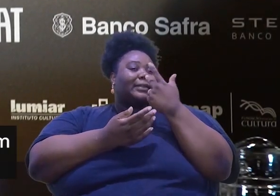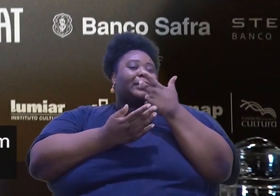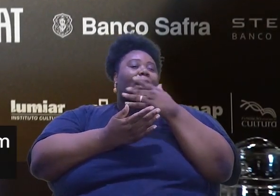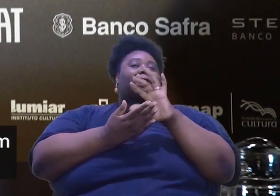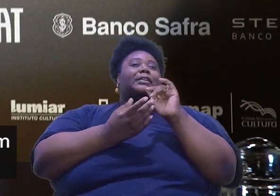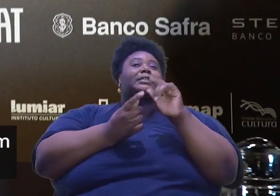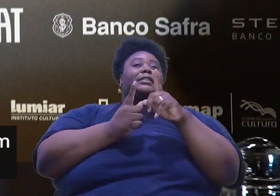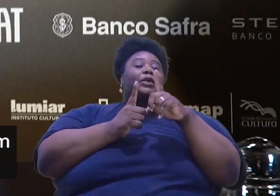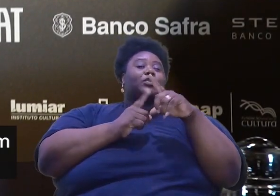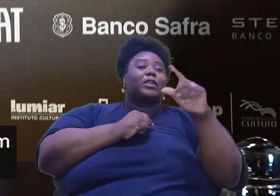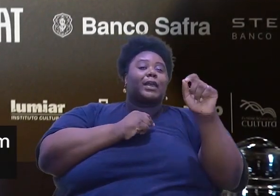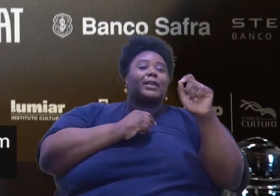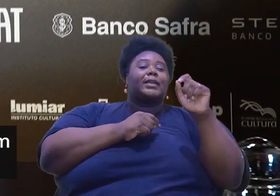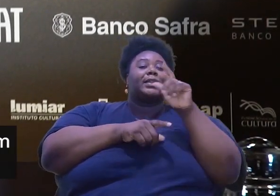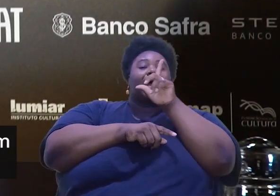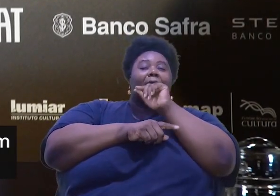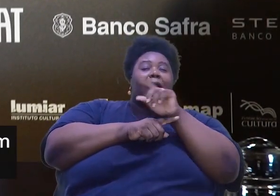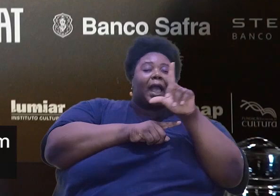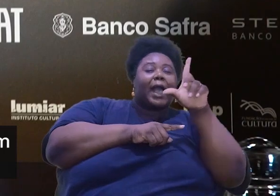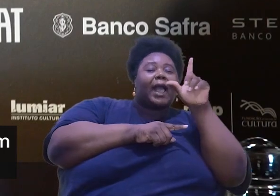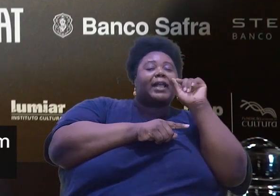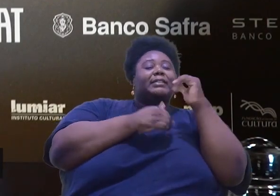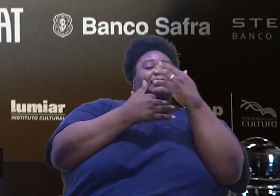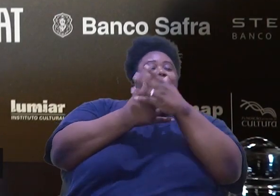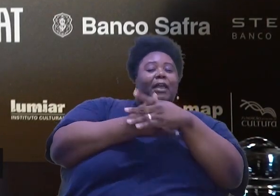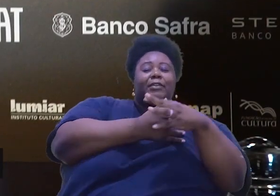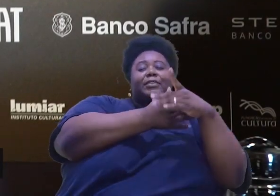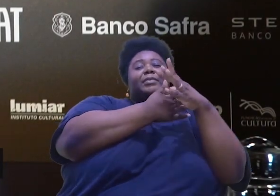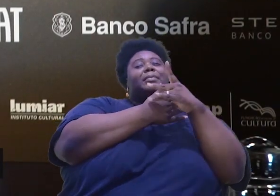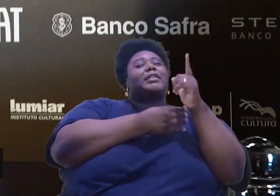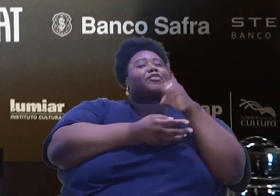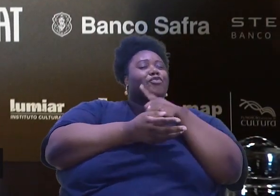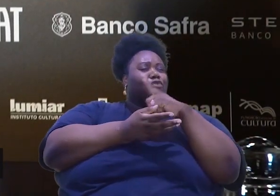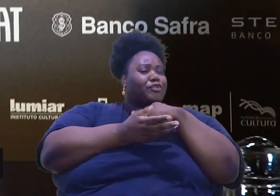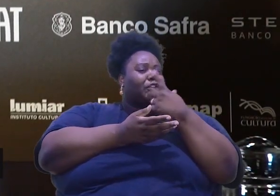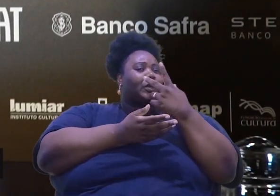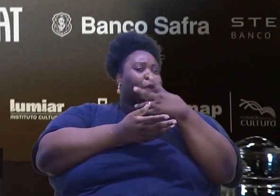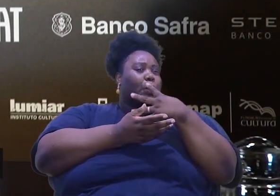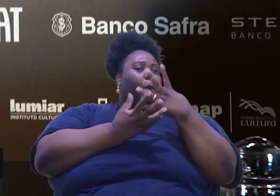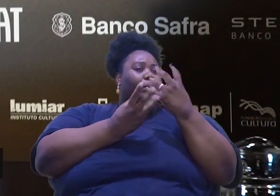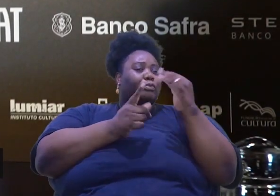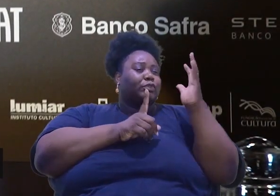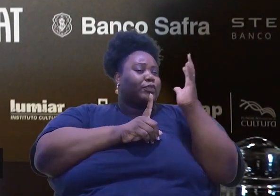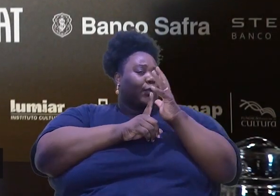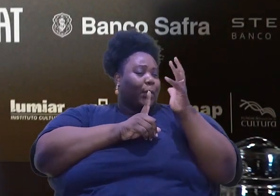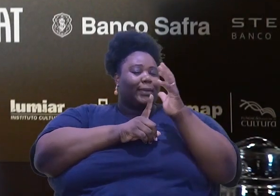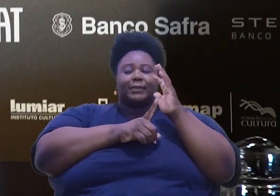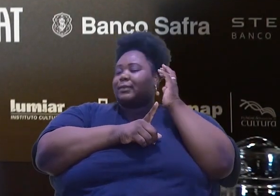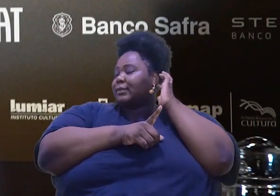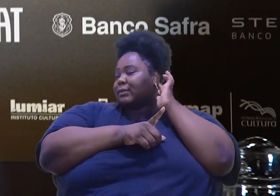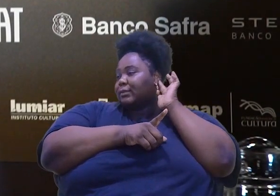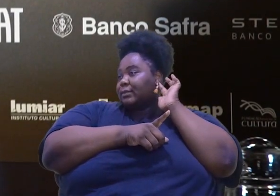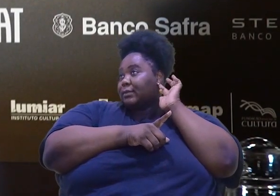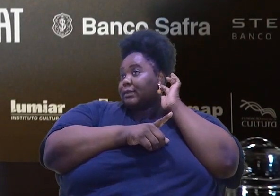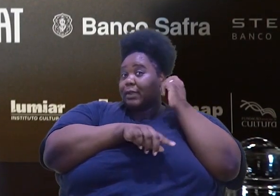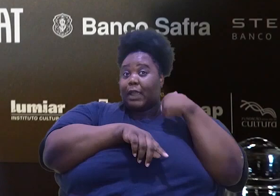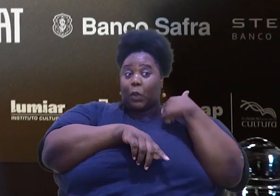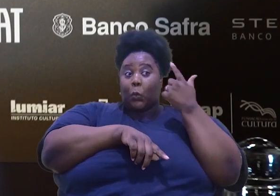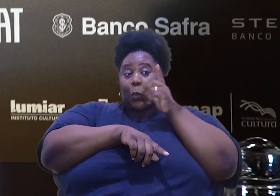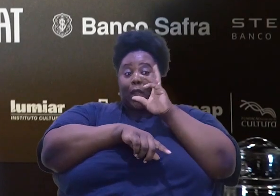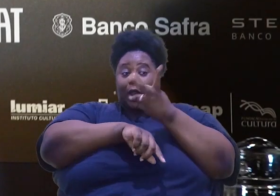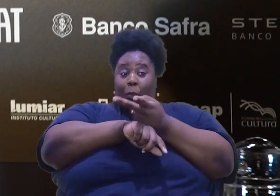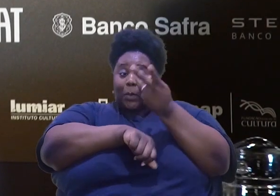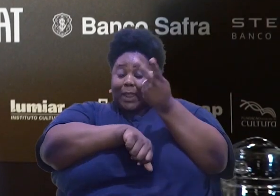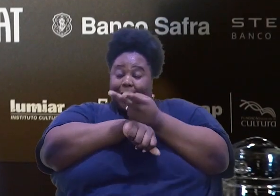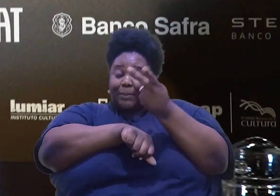aqui gorjeiam, não gorjeiam como lá. Tinha uma influência muito marcante. E eu ganhei esse